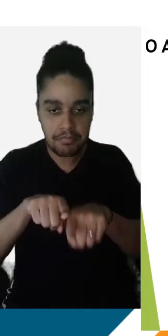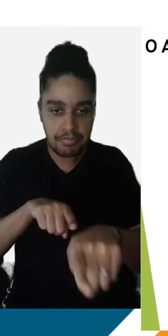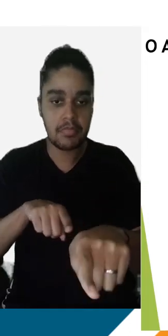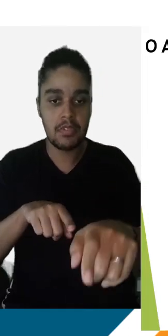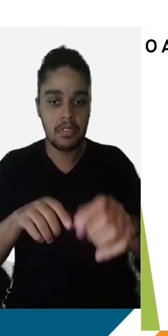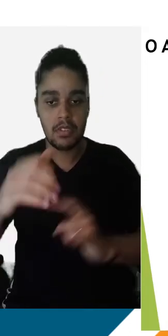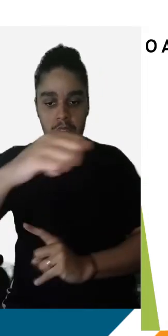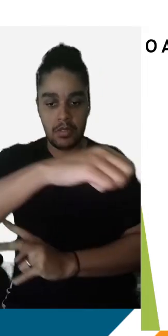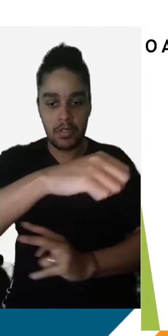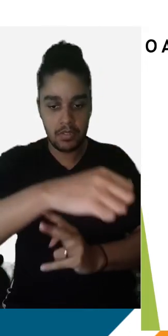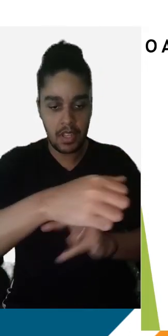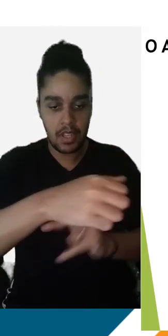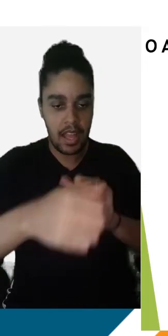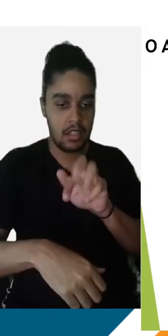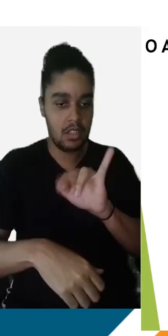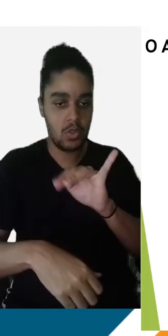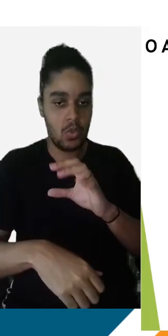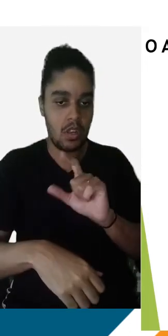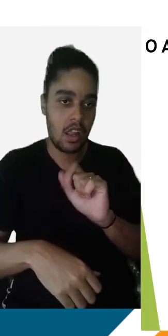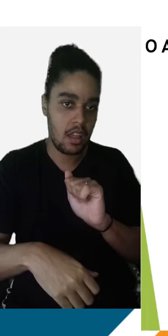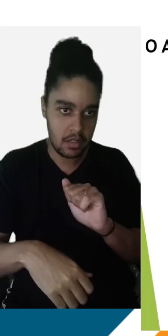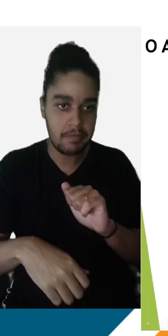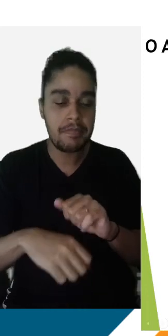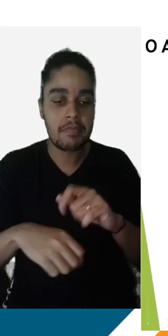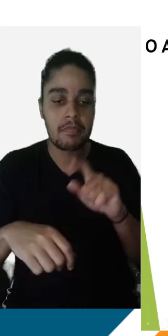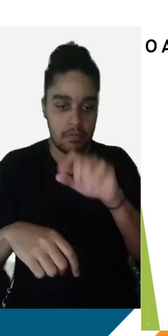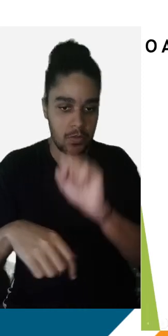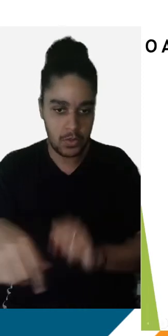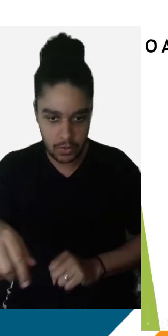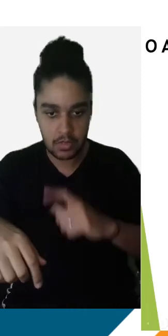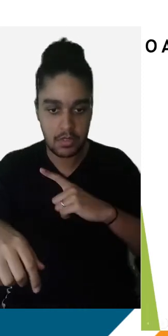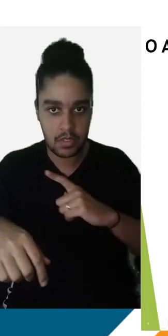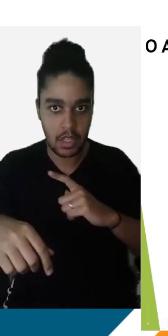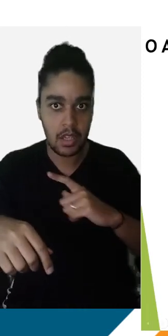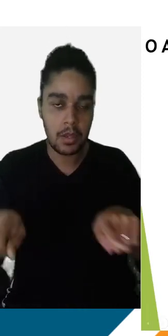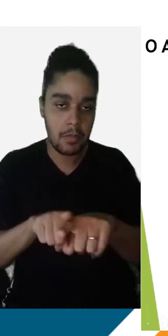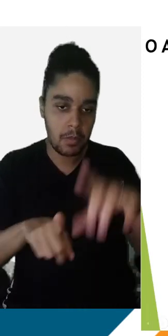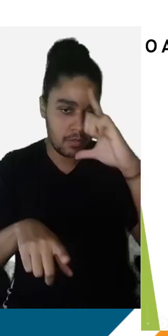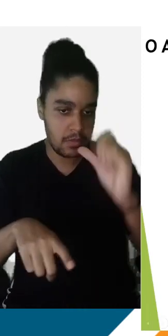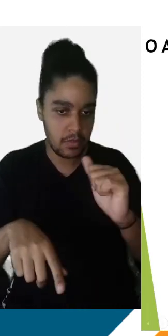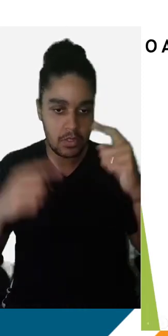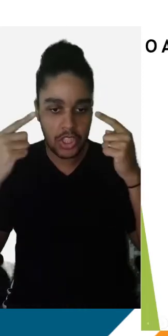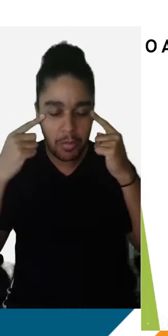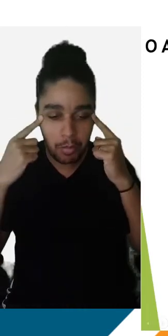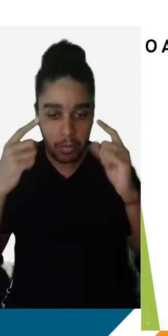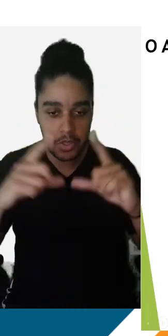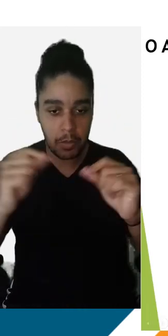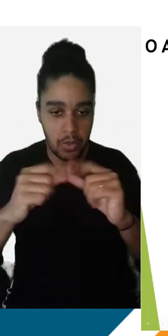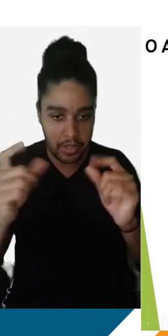da fronteira agrícola ou da fronteira agropecuária, começando no sul, né, principalmente com os imigrantes japoneses,